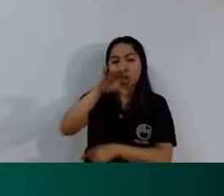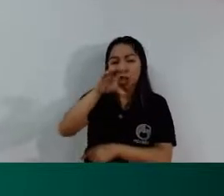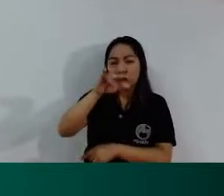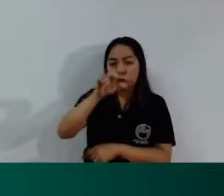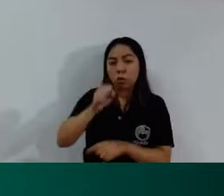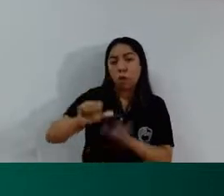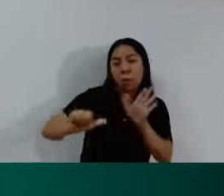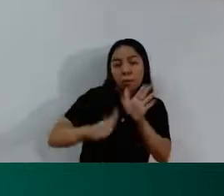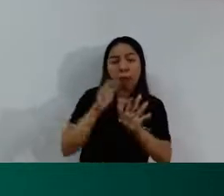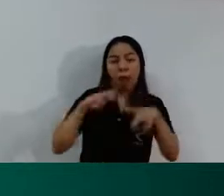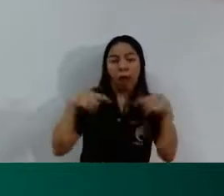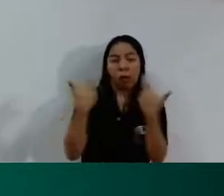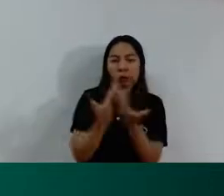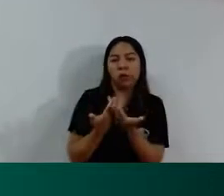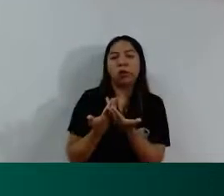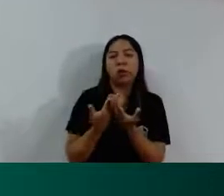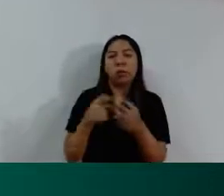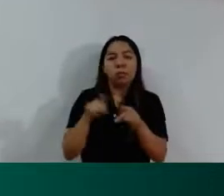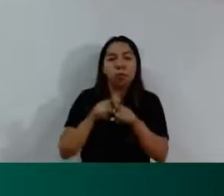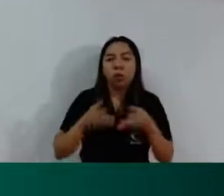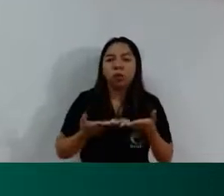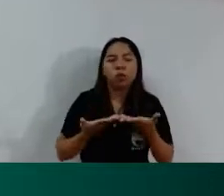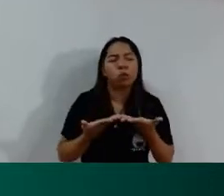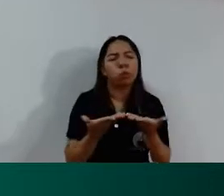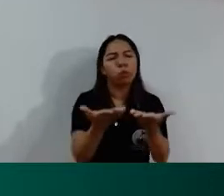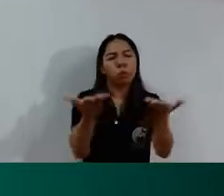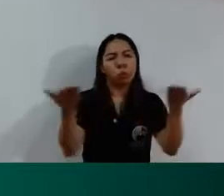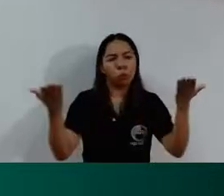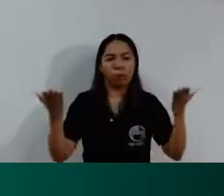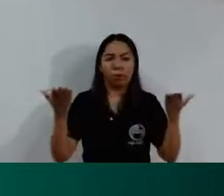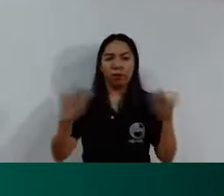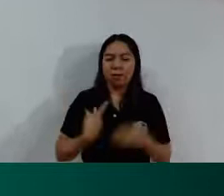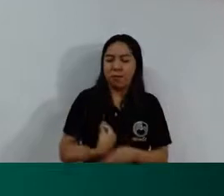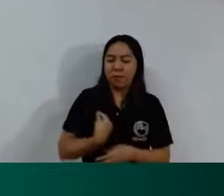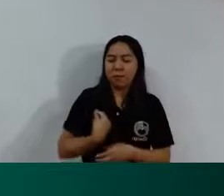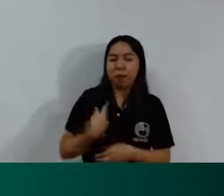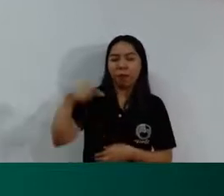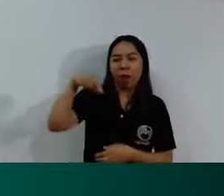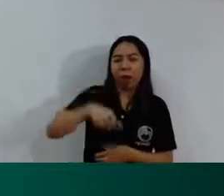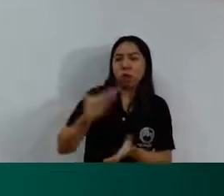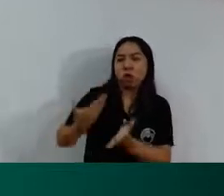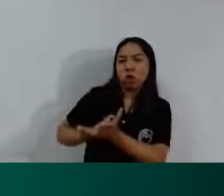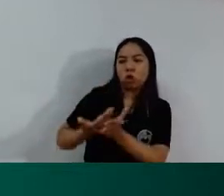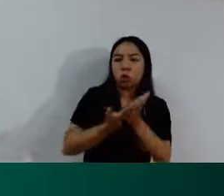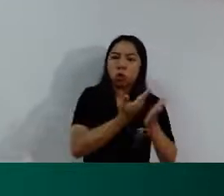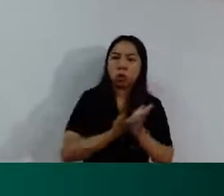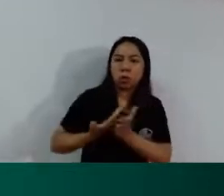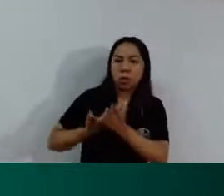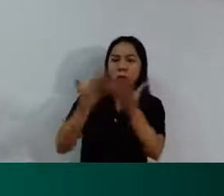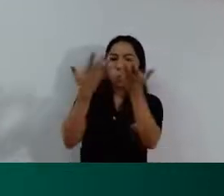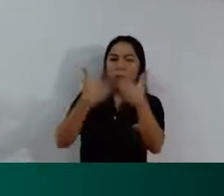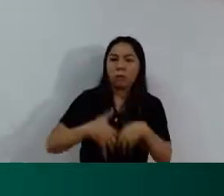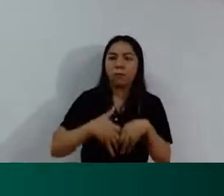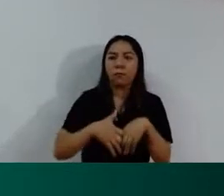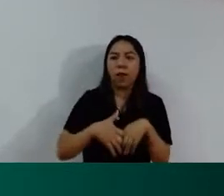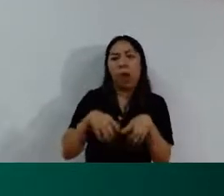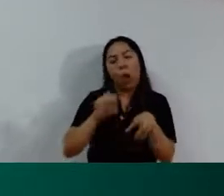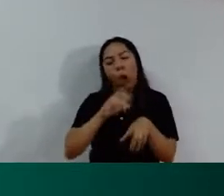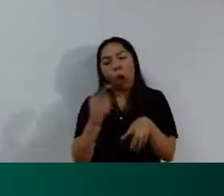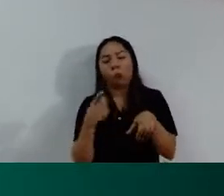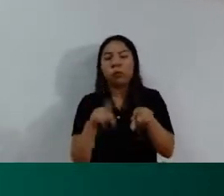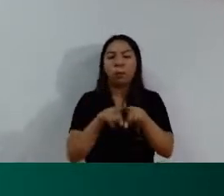reunião a todos vocês que estão aqui estudantes do IFCE é ou de outras